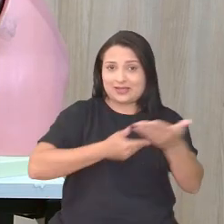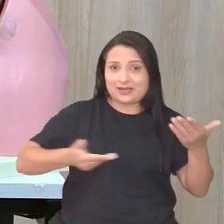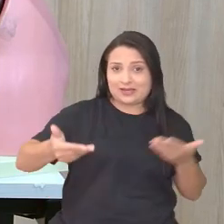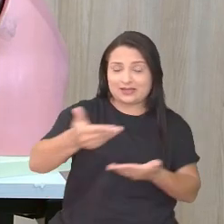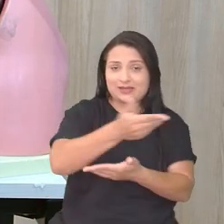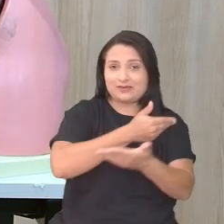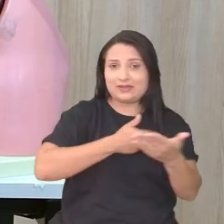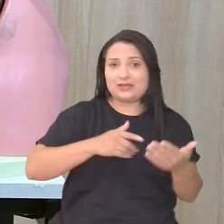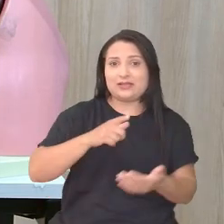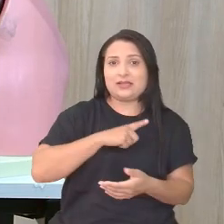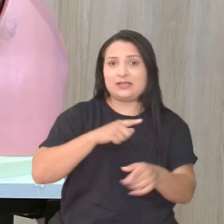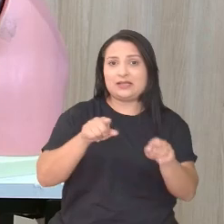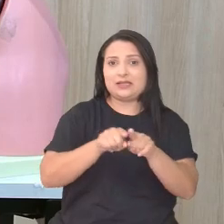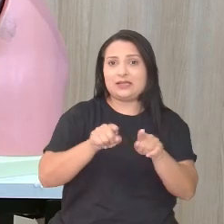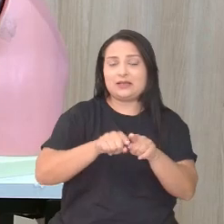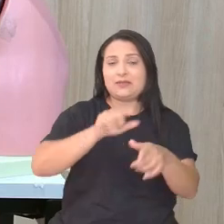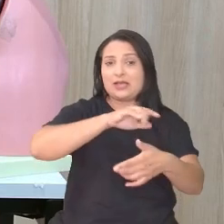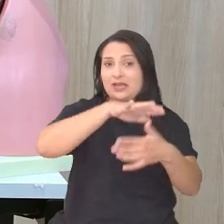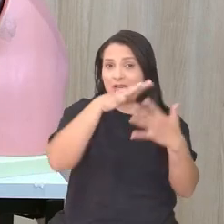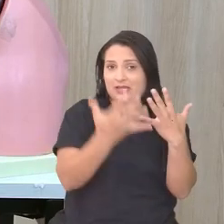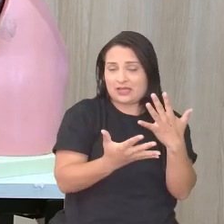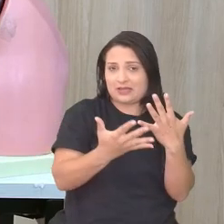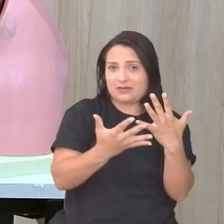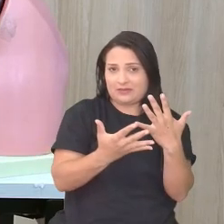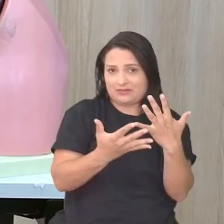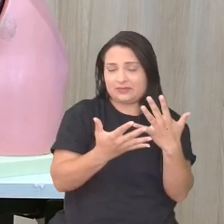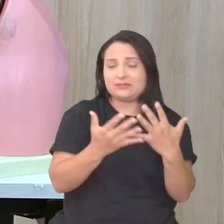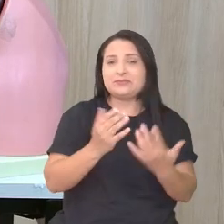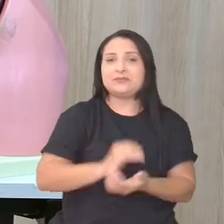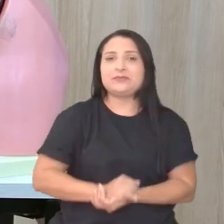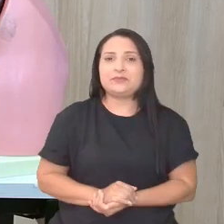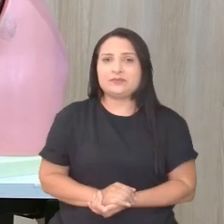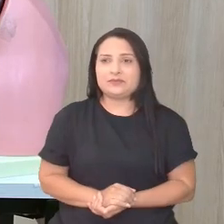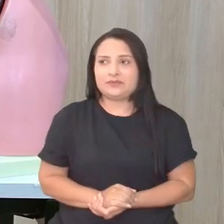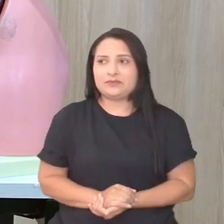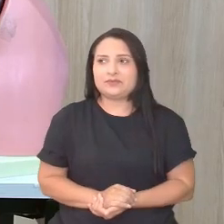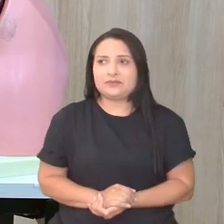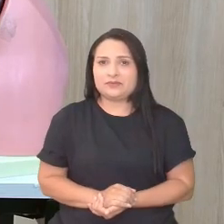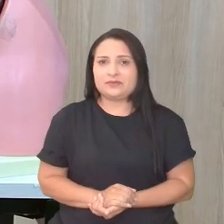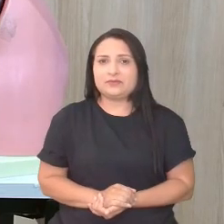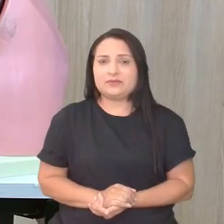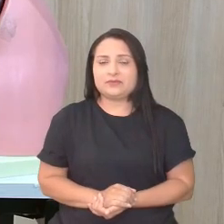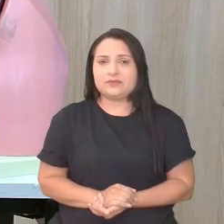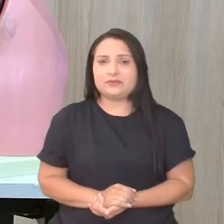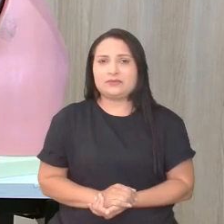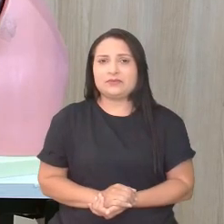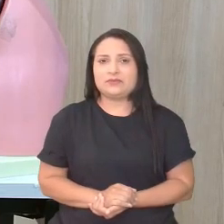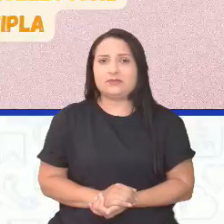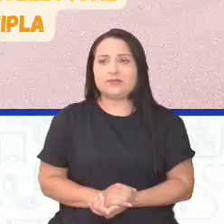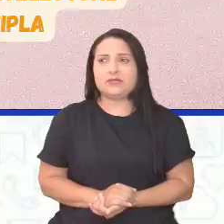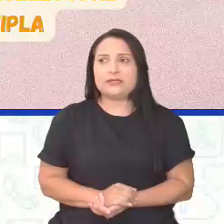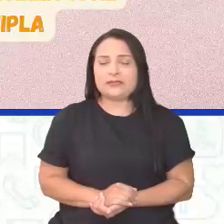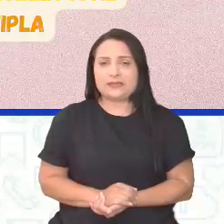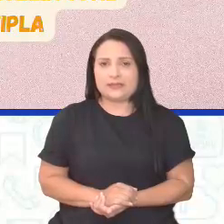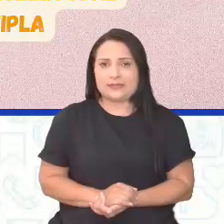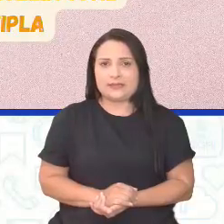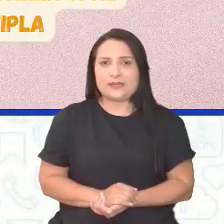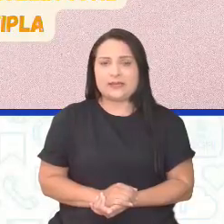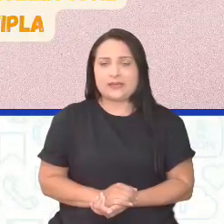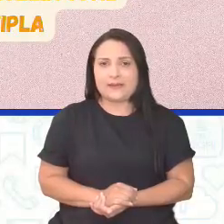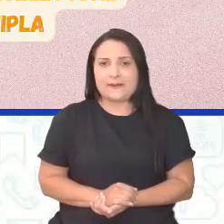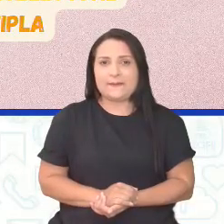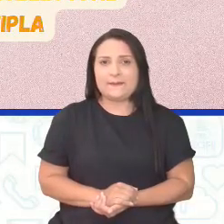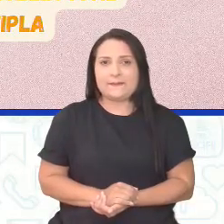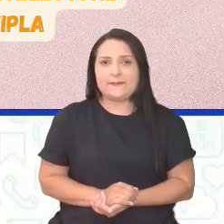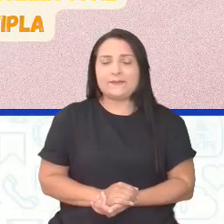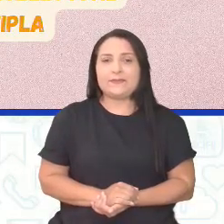nós contamos aí com a questão de Libras, né? A língua brasileira de sinais, né? E a questão aí, nós vamos ver que todo